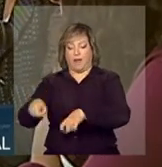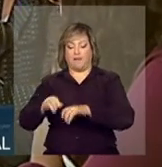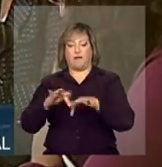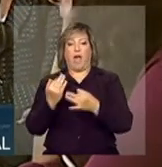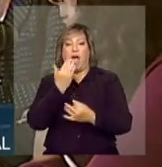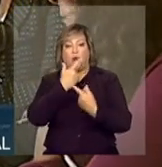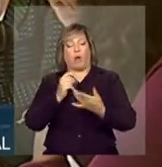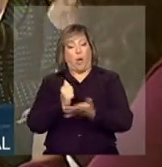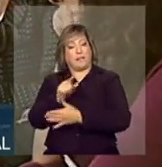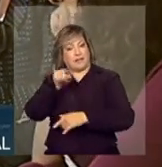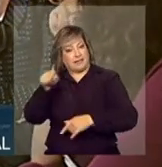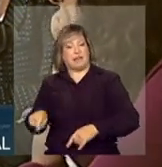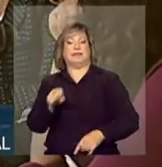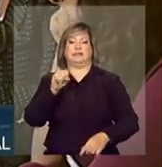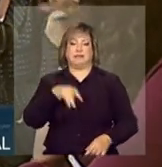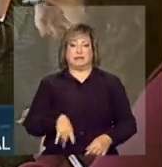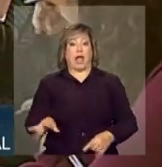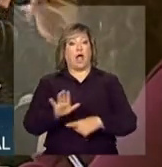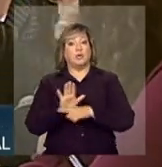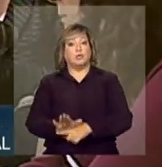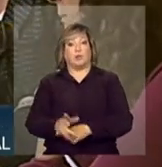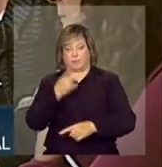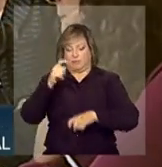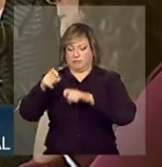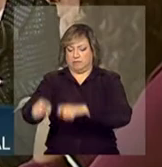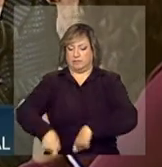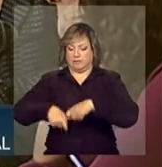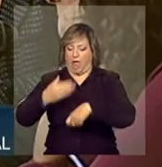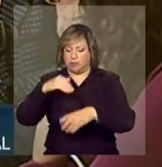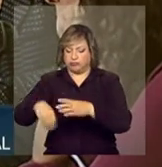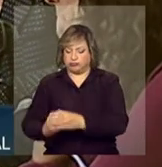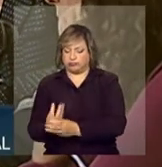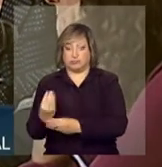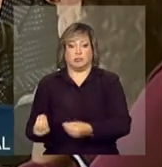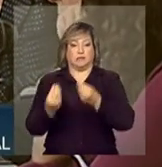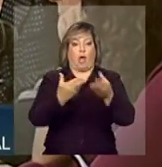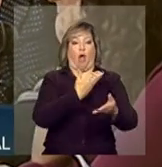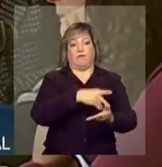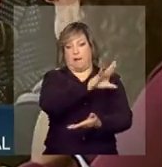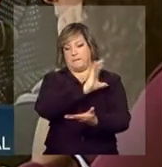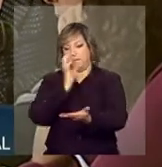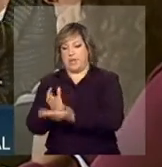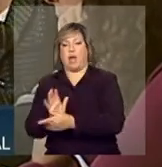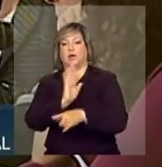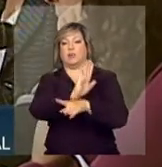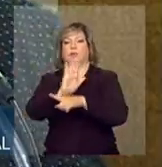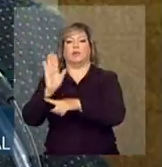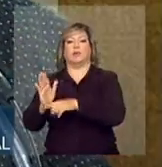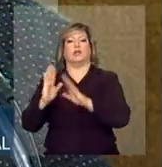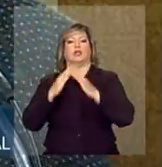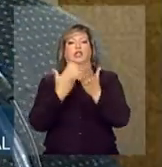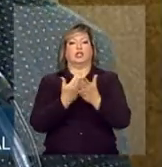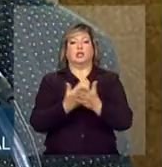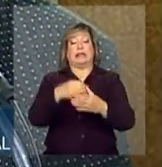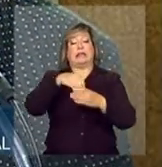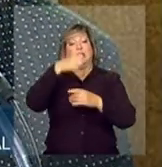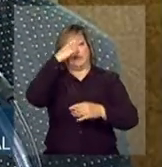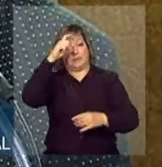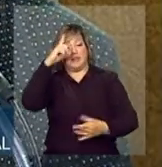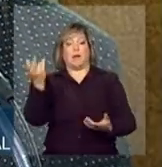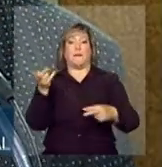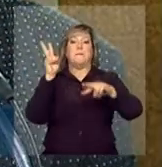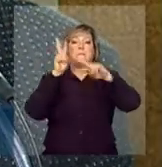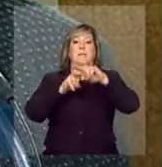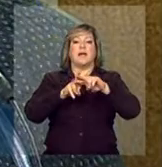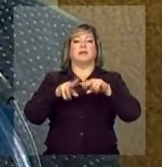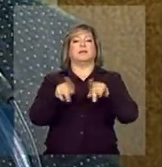uma questão não só de fortalecimento da agricultura familiar, mas de fortalecimento da alimentação nos nossos hospitais, nos nossos